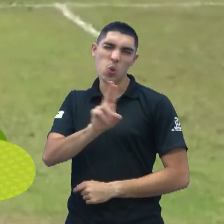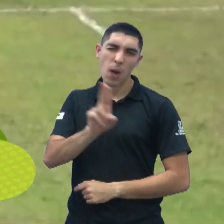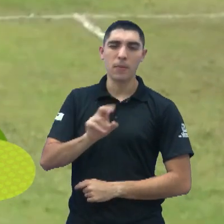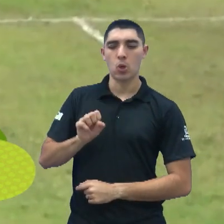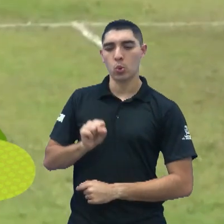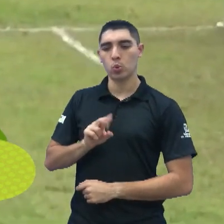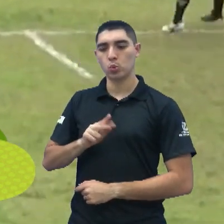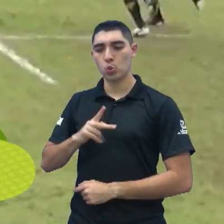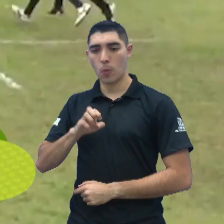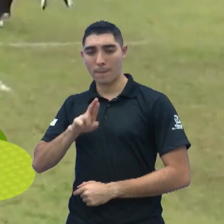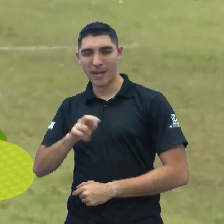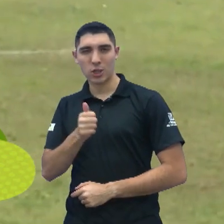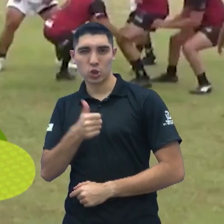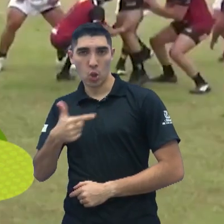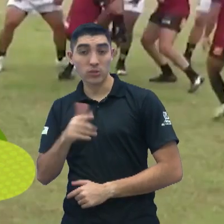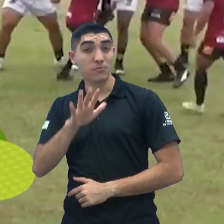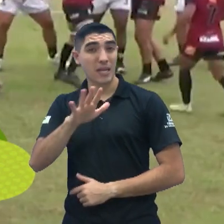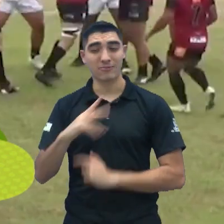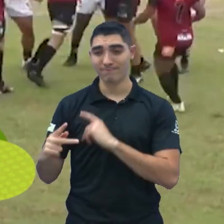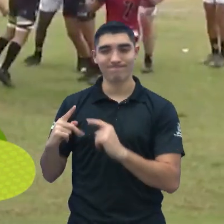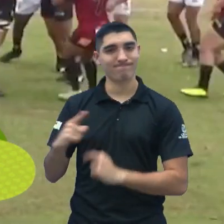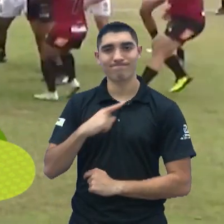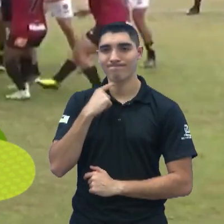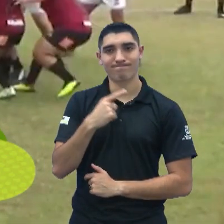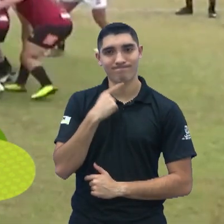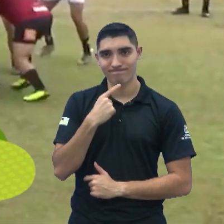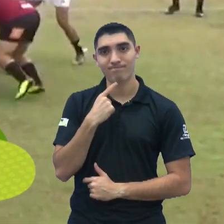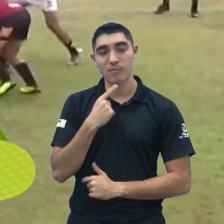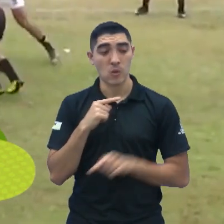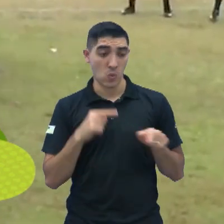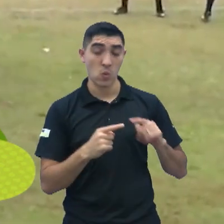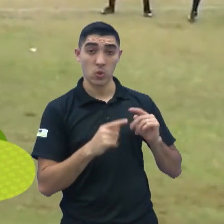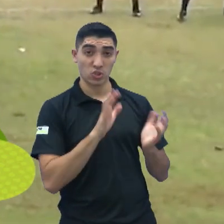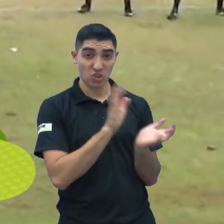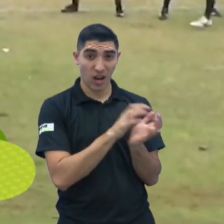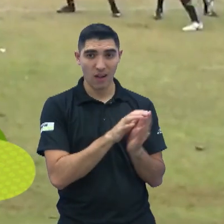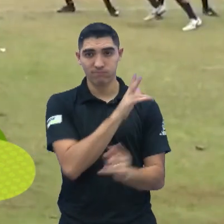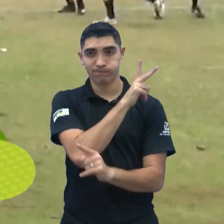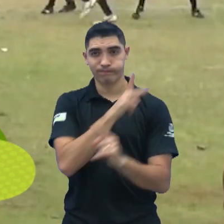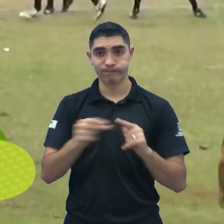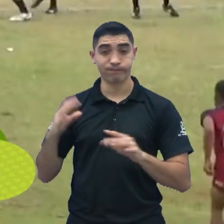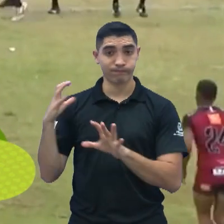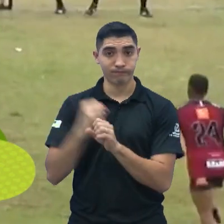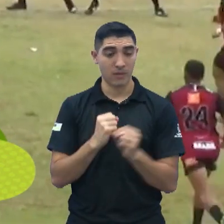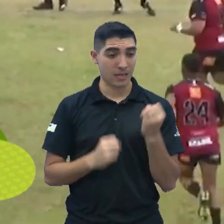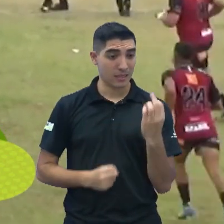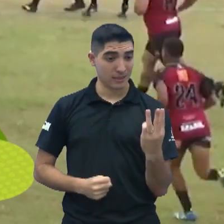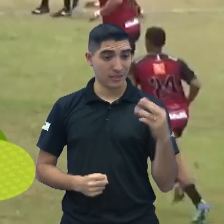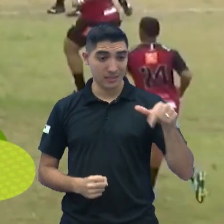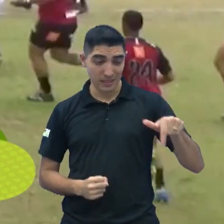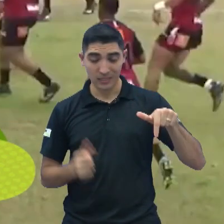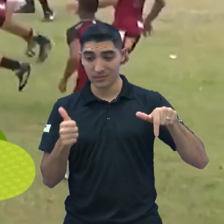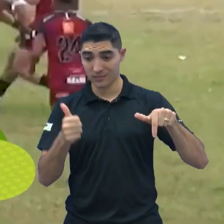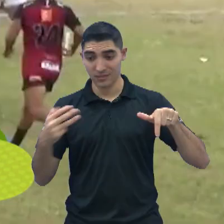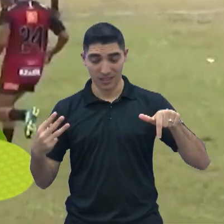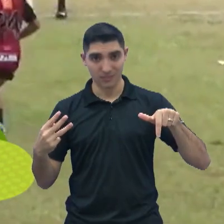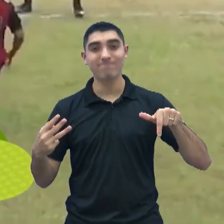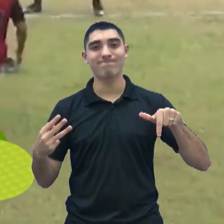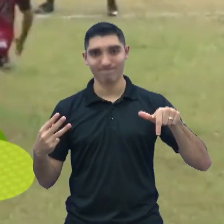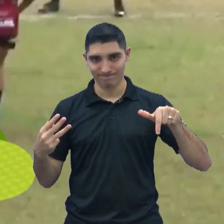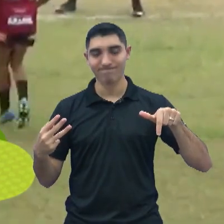não deu para o São José, que foi derrotado pelos Jacarés por 37-13. Com 5 tries